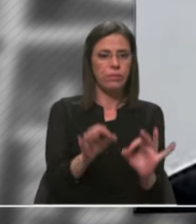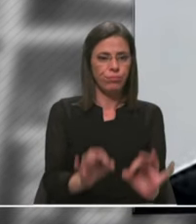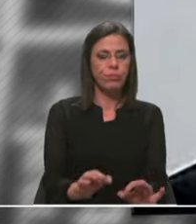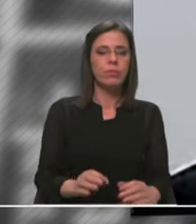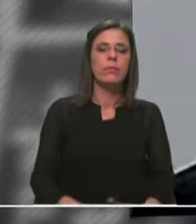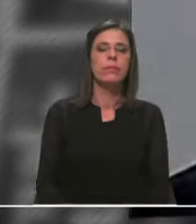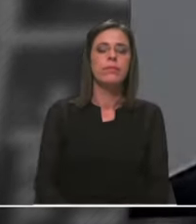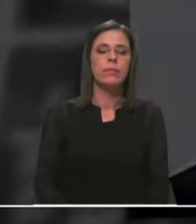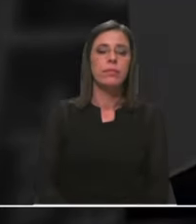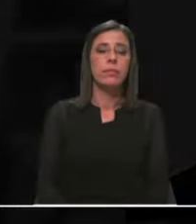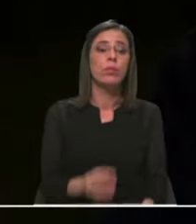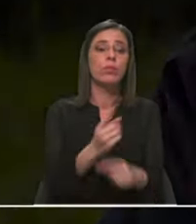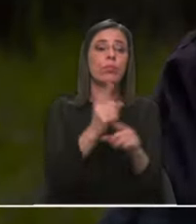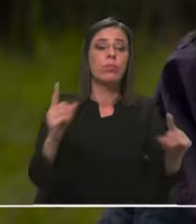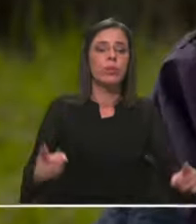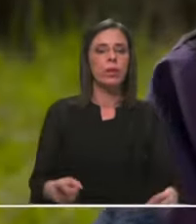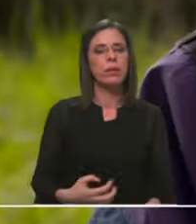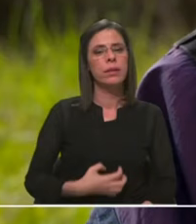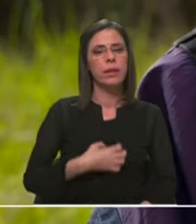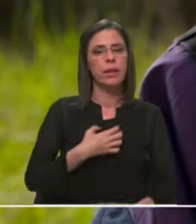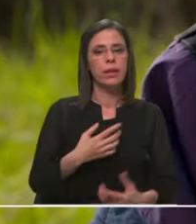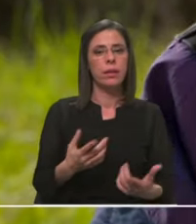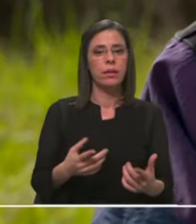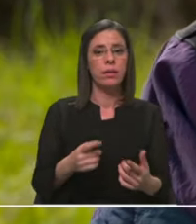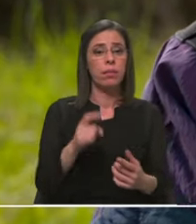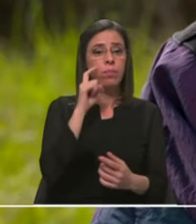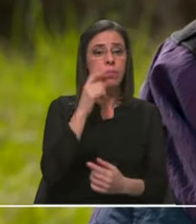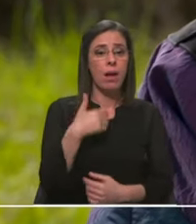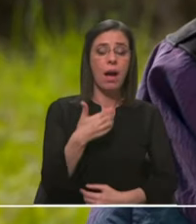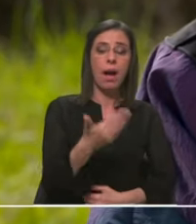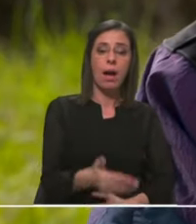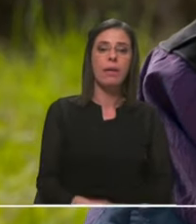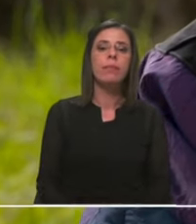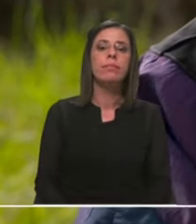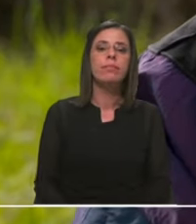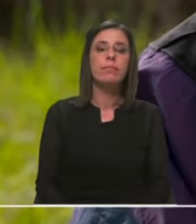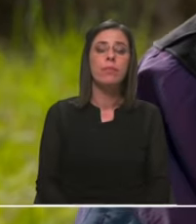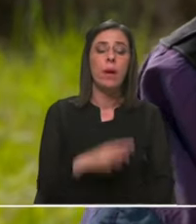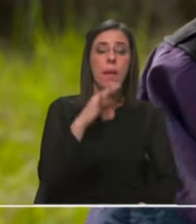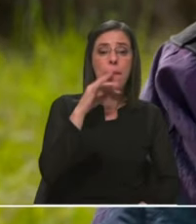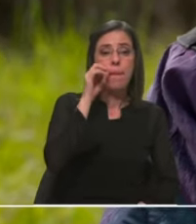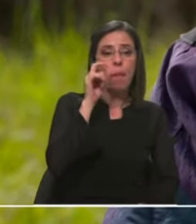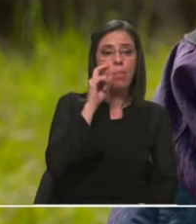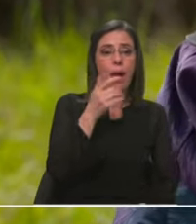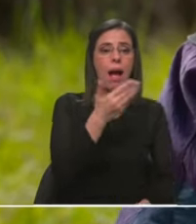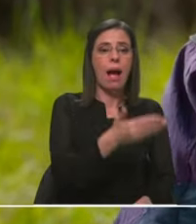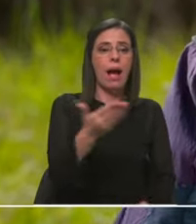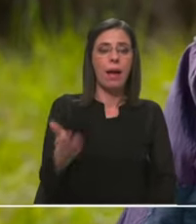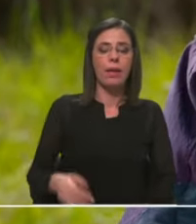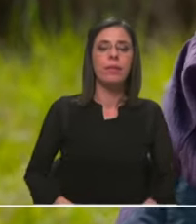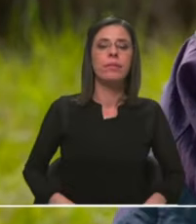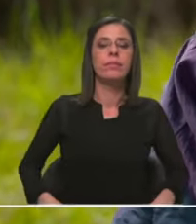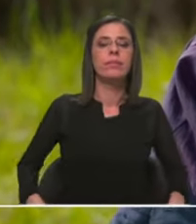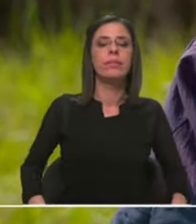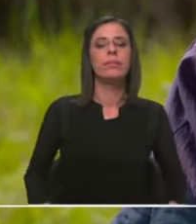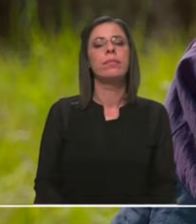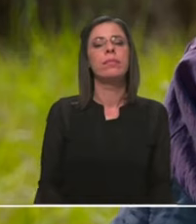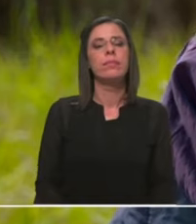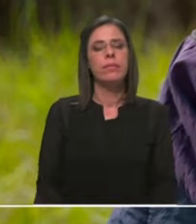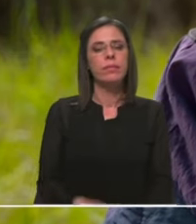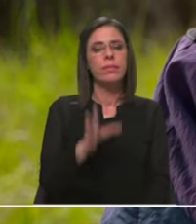M Porque sentiu com a cobertura dos seus pais e depois